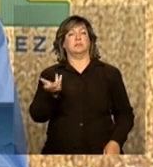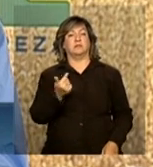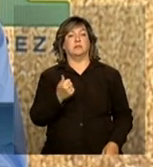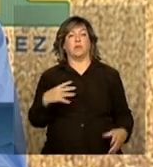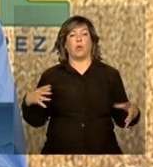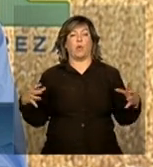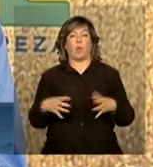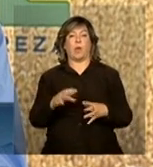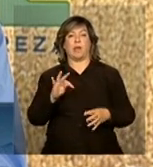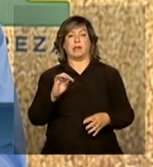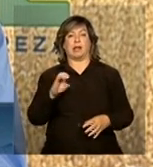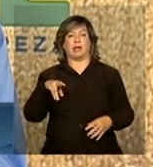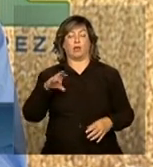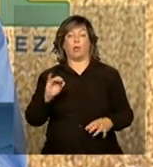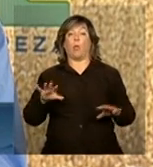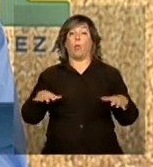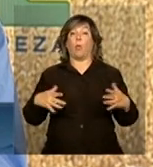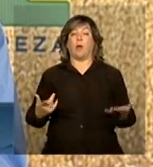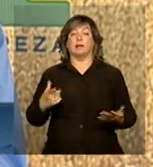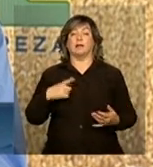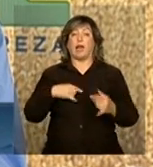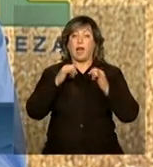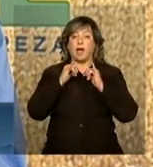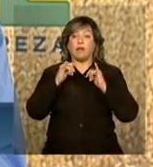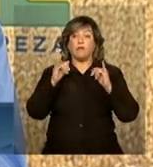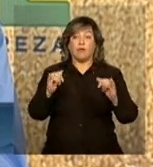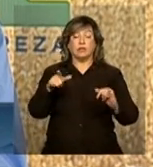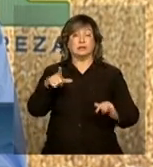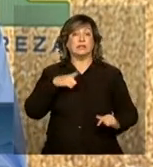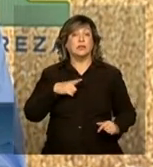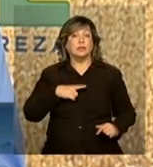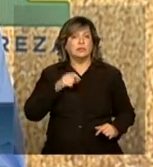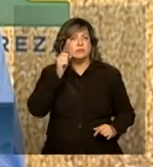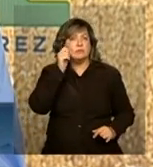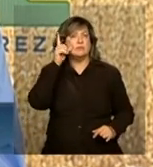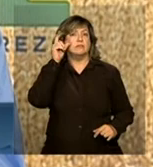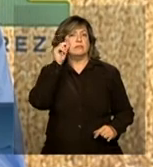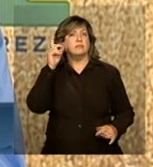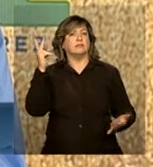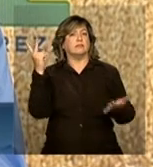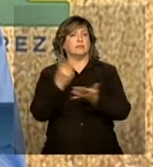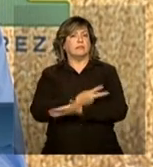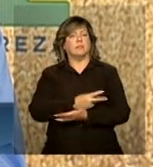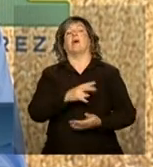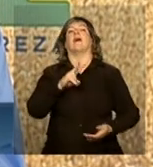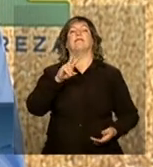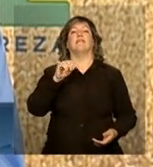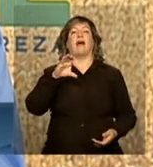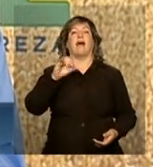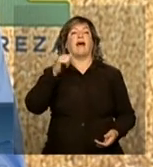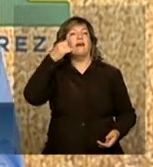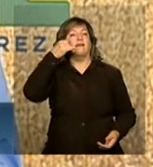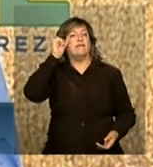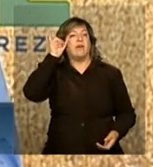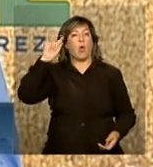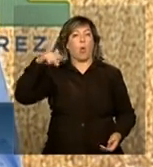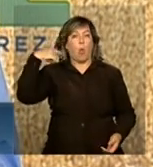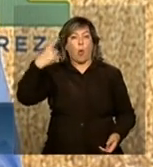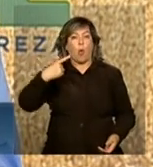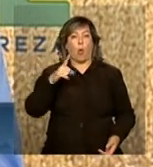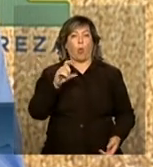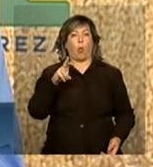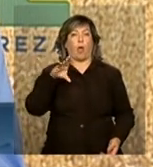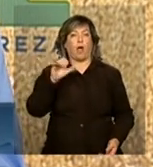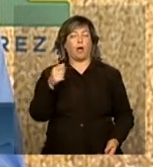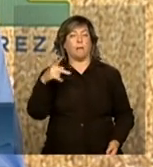técnico, quando do anúncio da suspeita não confirmada de um caso de vaca louca no Paraná, o Brasil não só